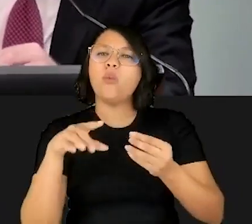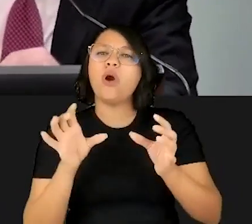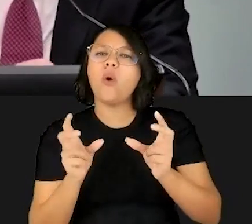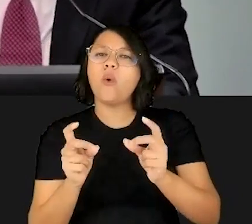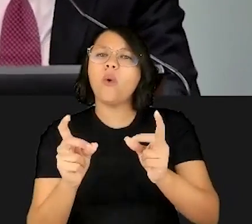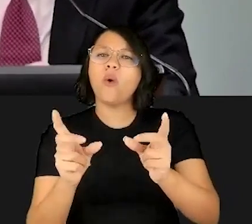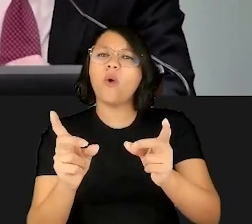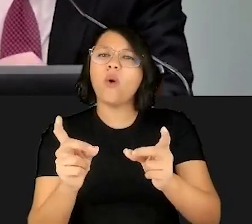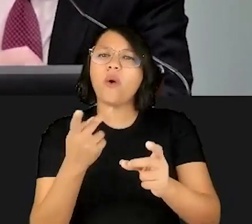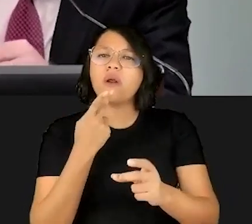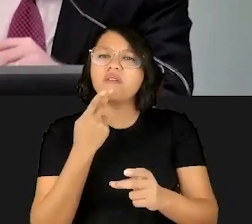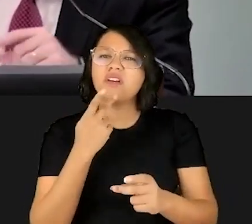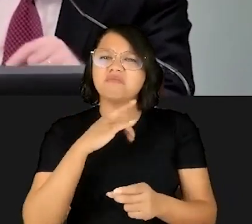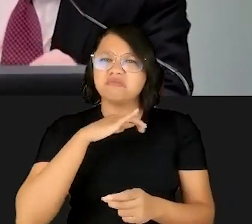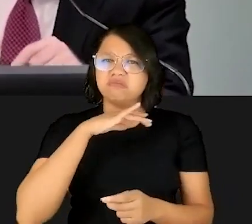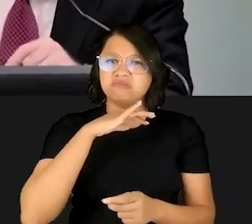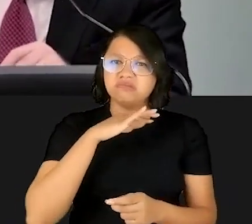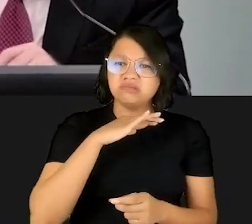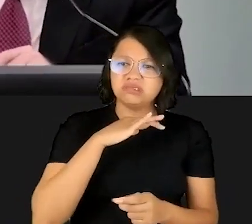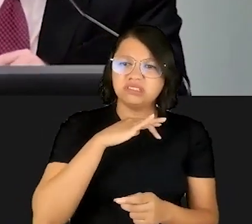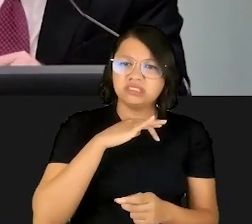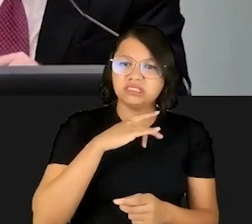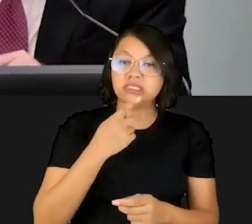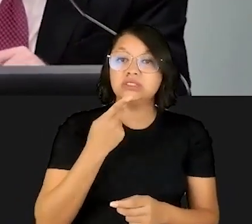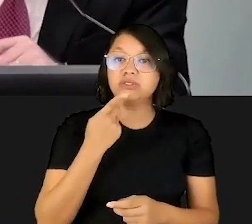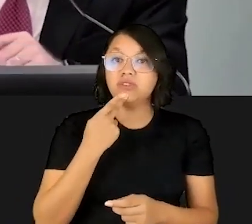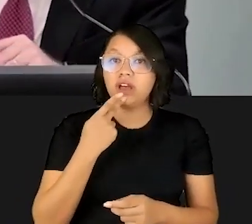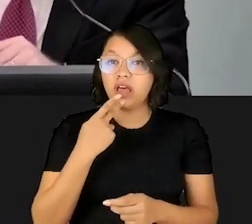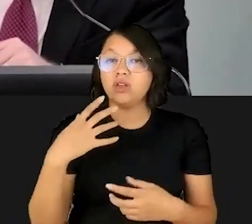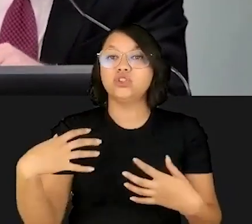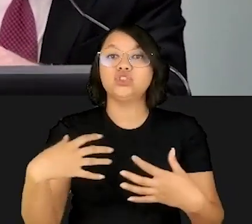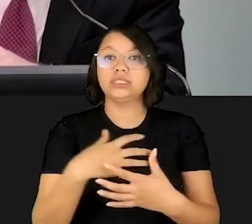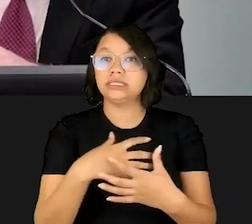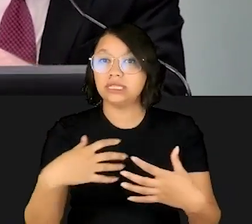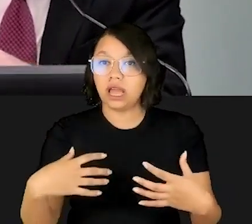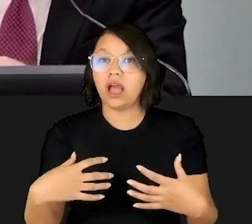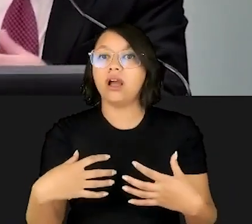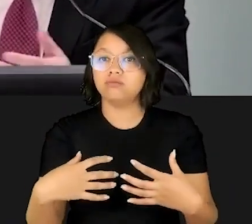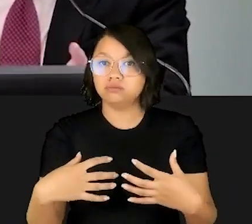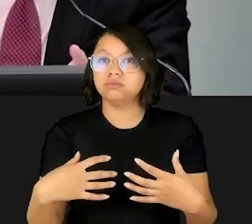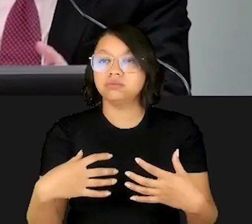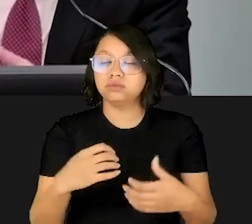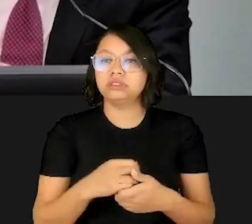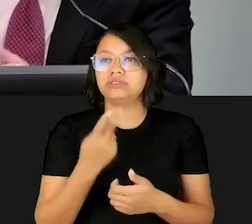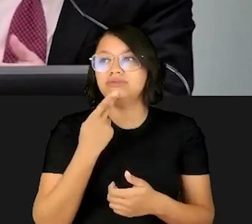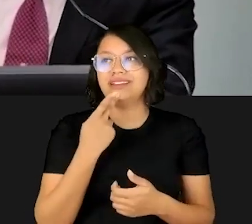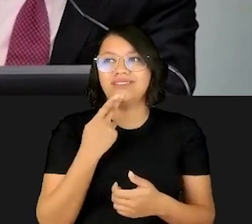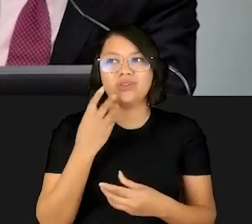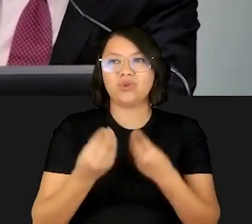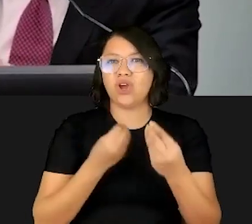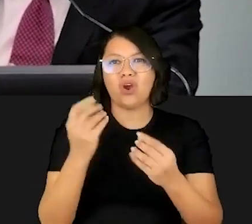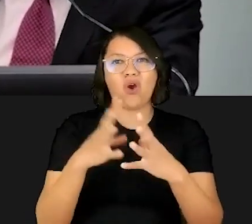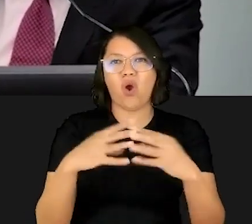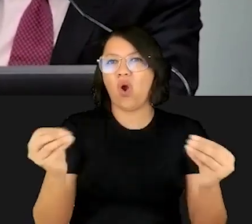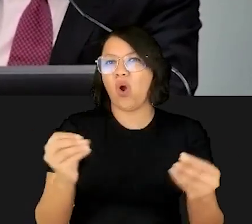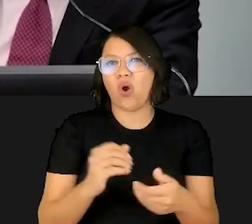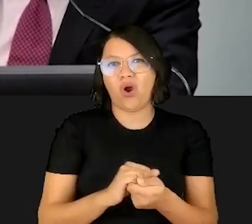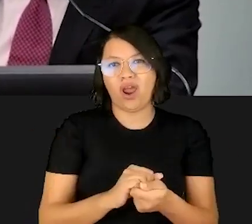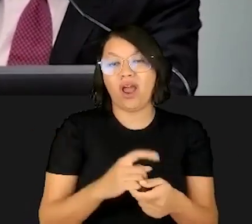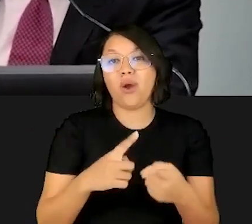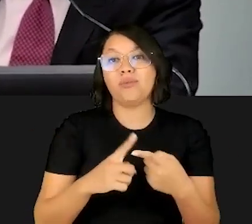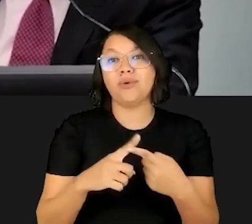maneira muito negativa. Ele descrevia câncer de mama nesse tratado e dizia que era uma doença incurável. Obviamente, o que eles tinham de disponível